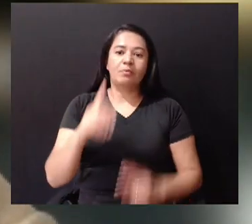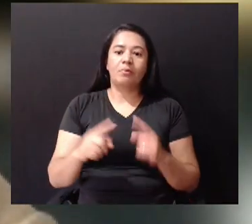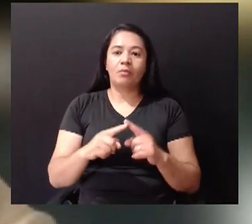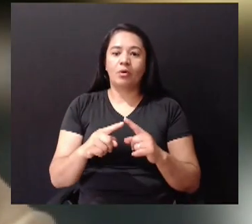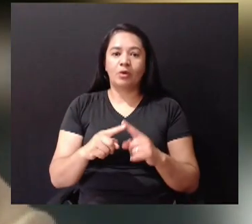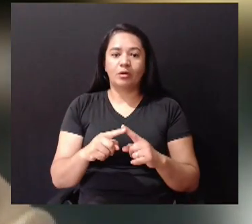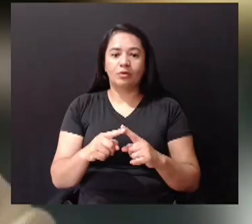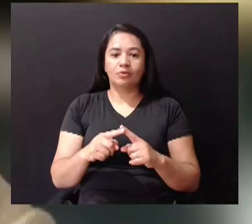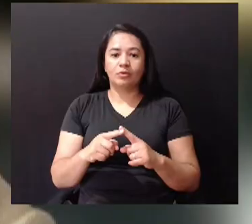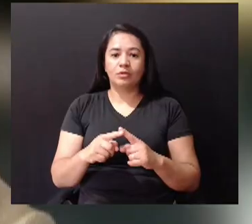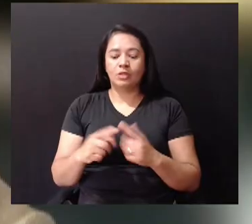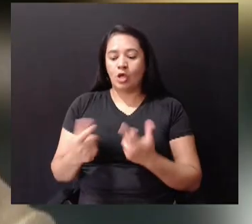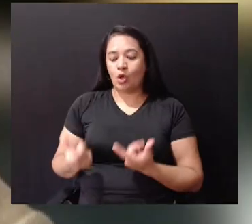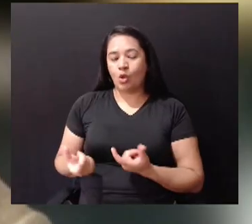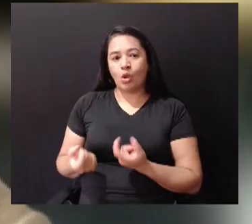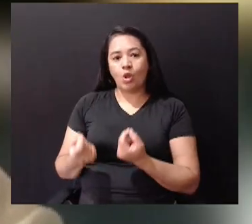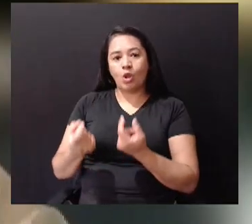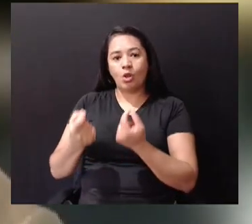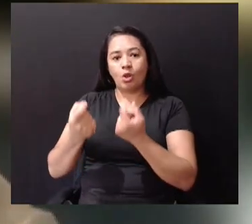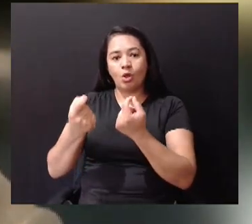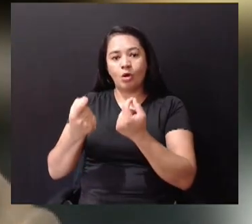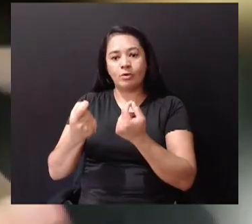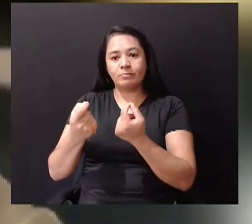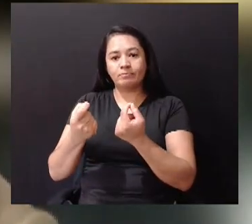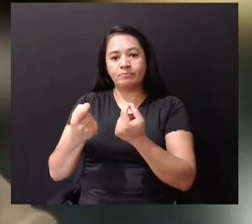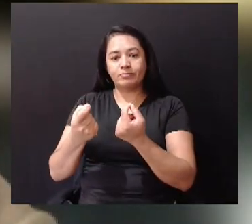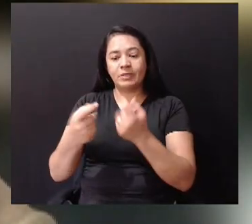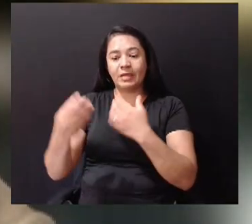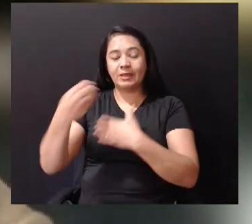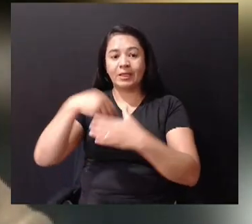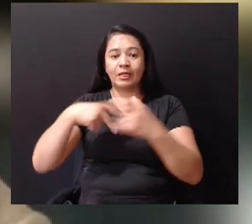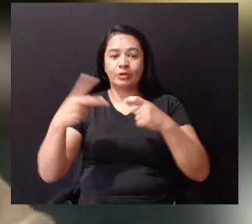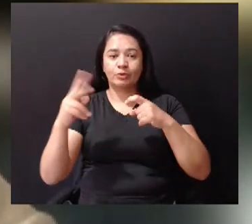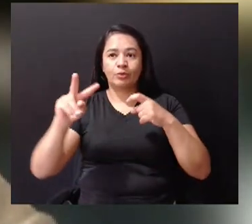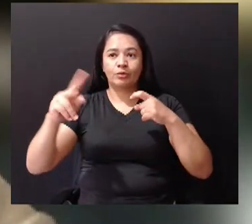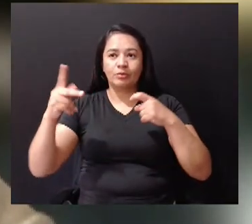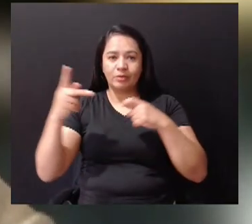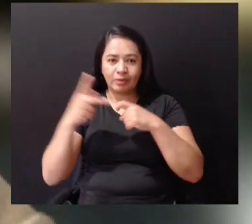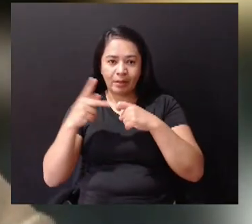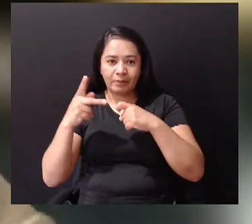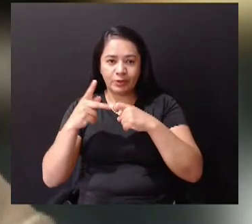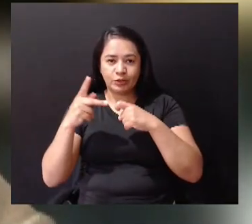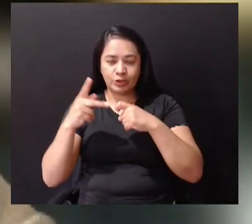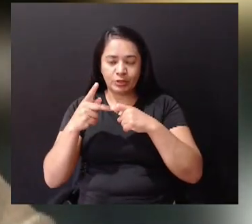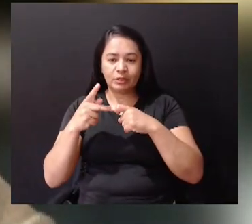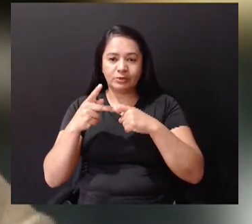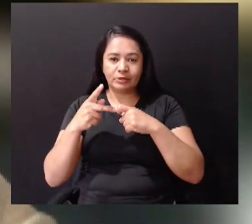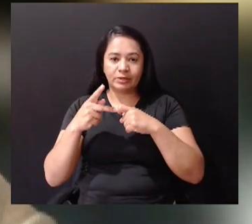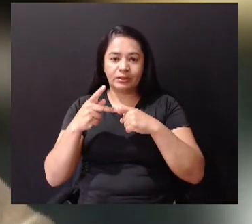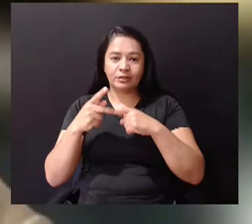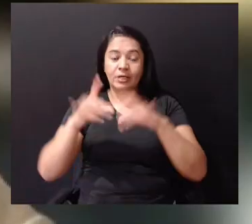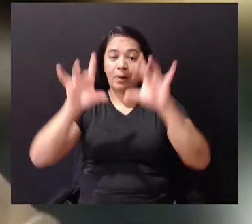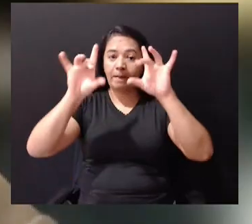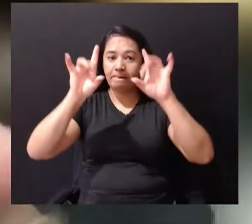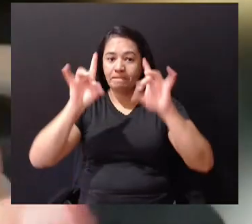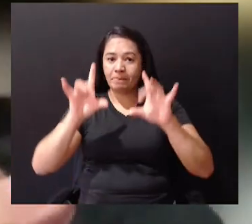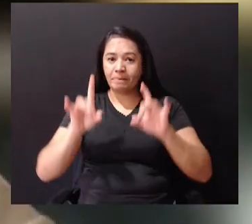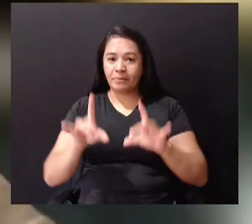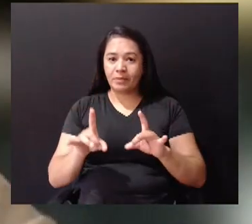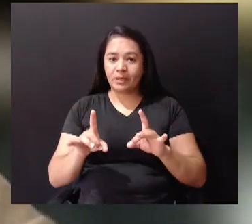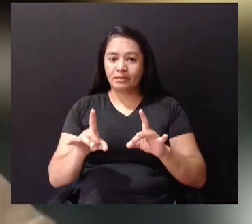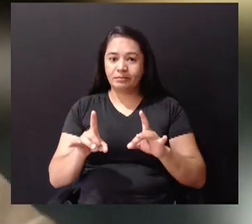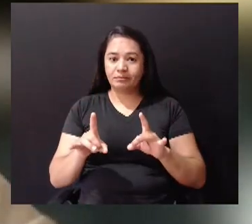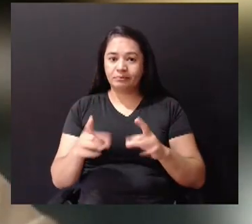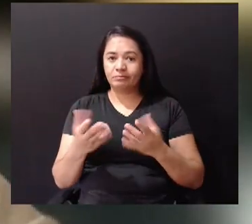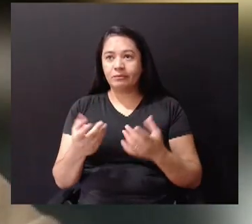oncológicos, na pediatria, enfim, a oncologia pediátrica é uma especialidade para pouca gente,